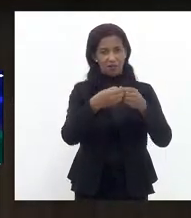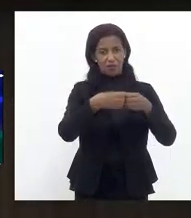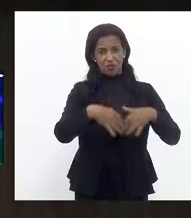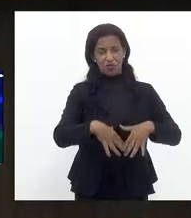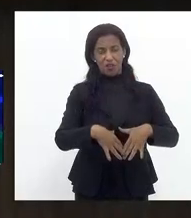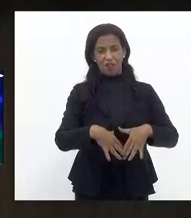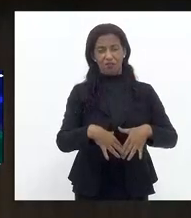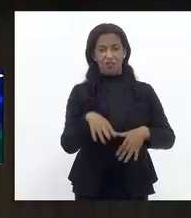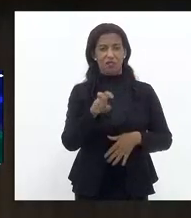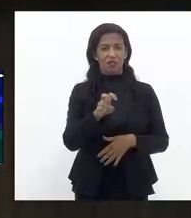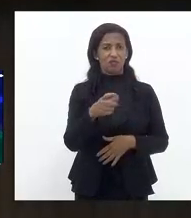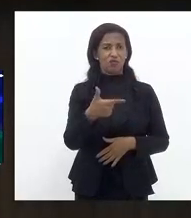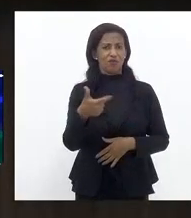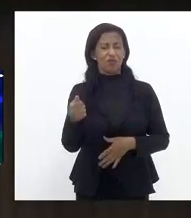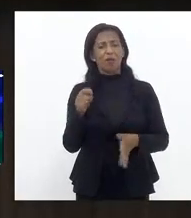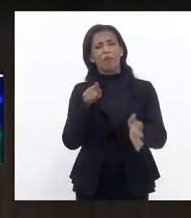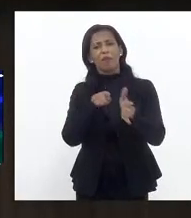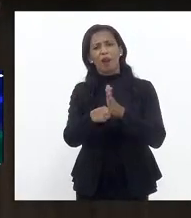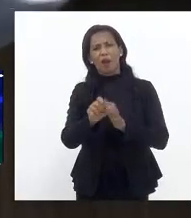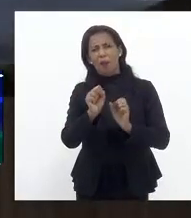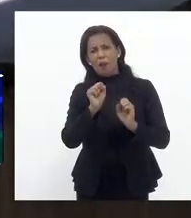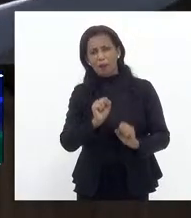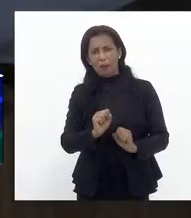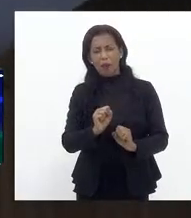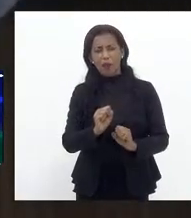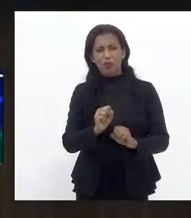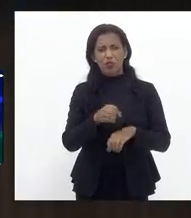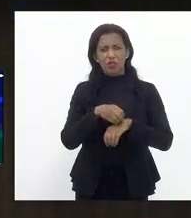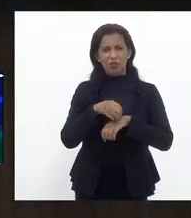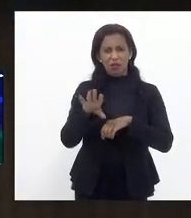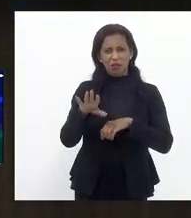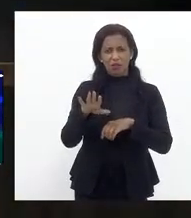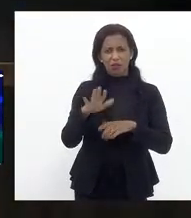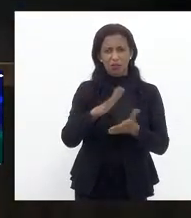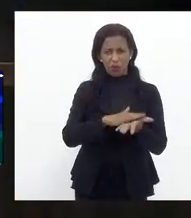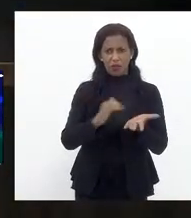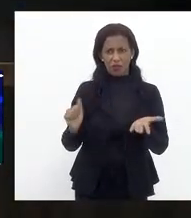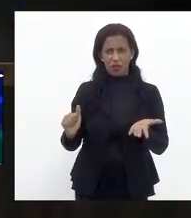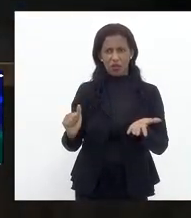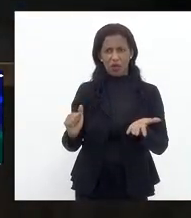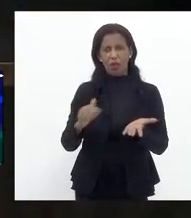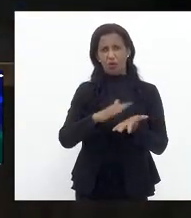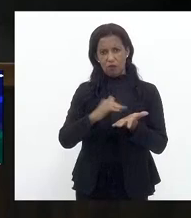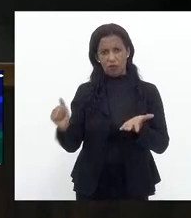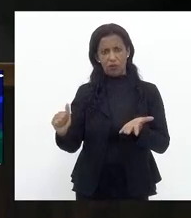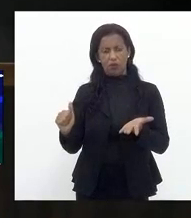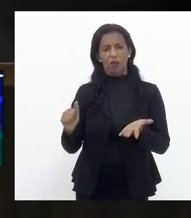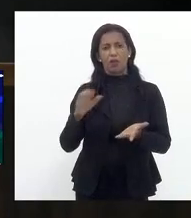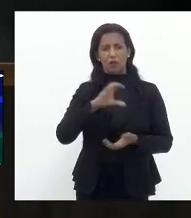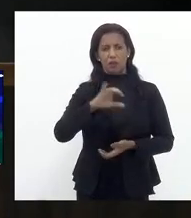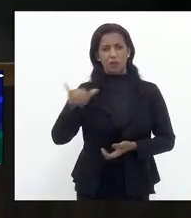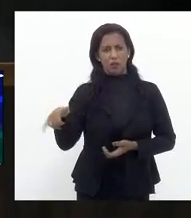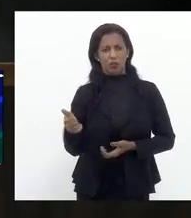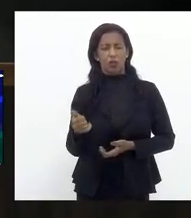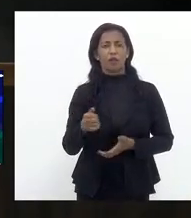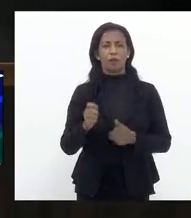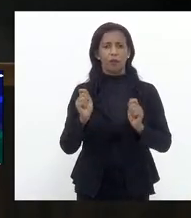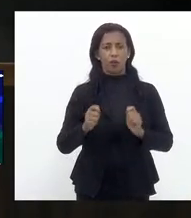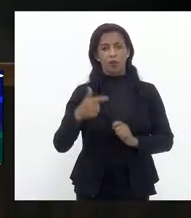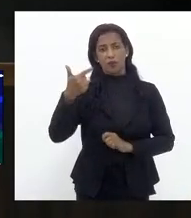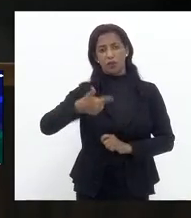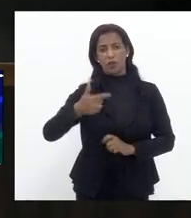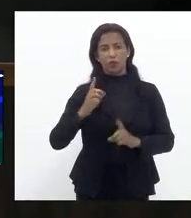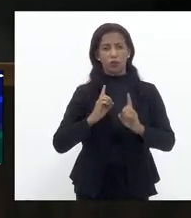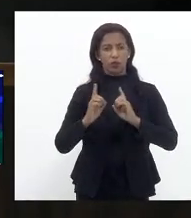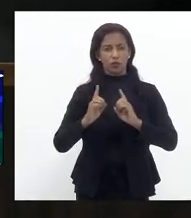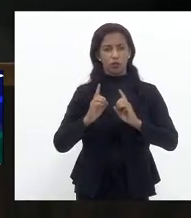2021. Eu queria perguntar, Vossa Excelência, pode remeter só para a gente. Presidência defere, pedir Vossa Excelência remete à CCJ. Em tramitação ordinária, em segunda discussão,